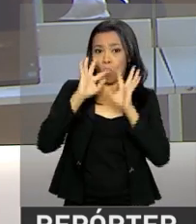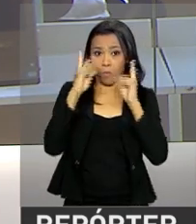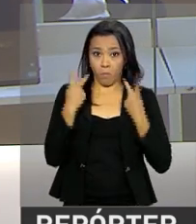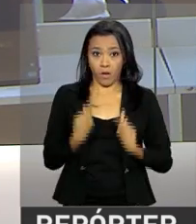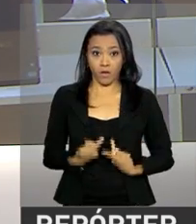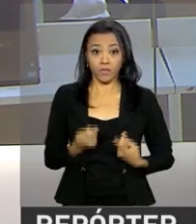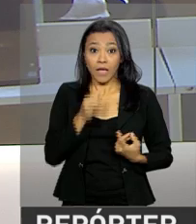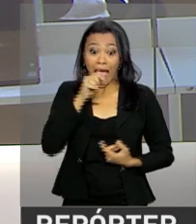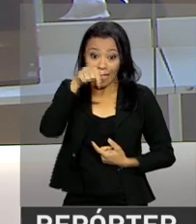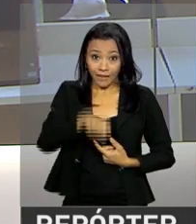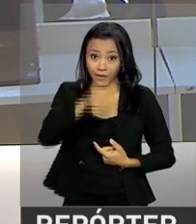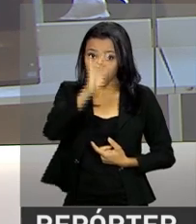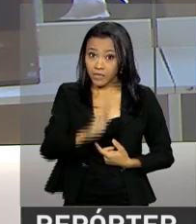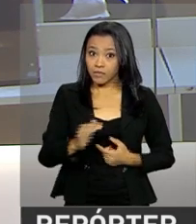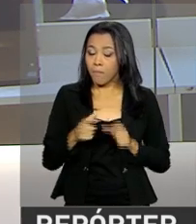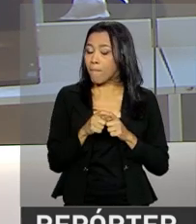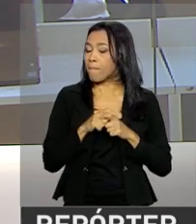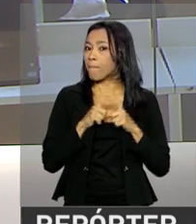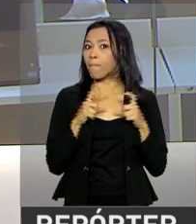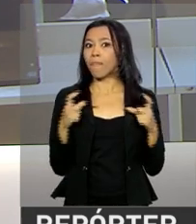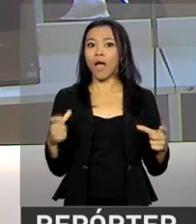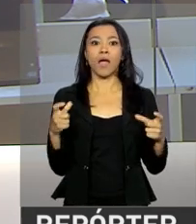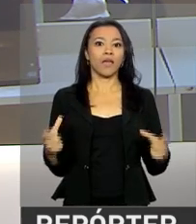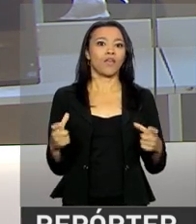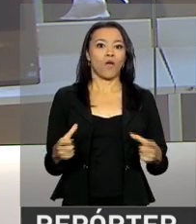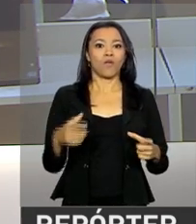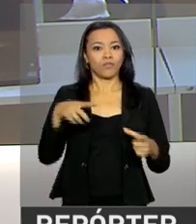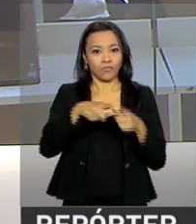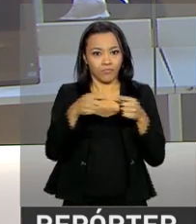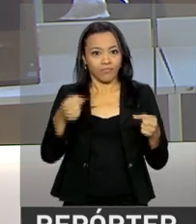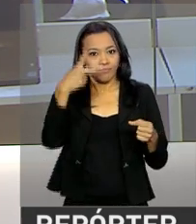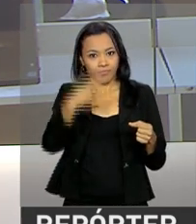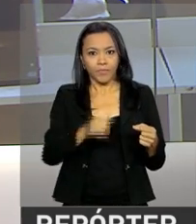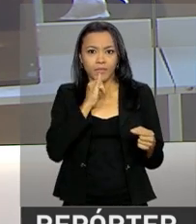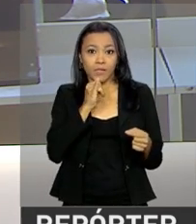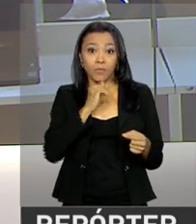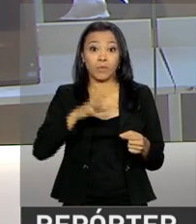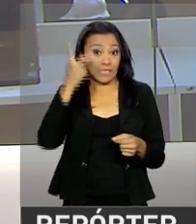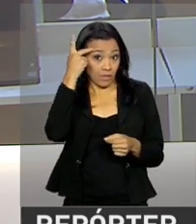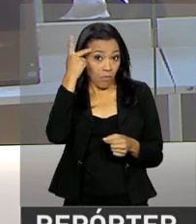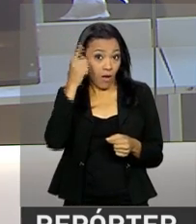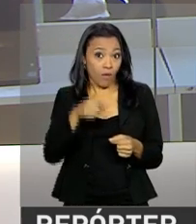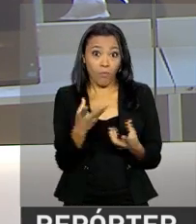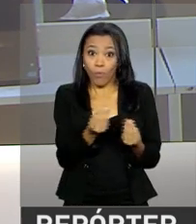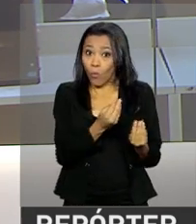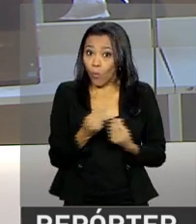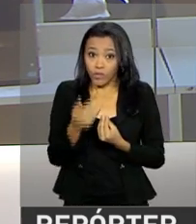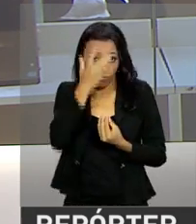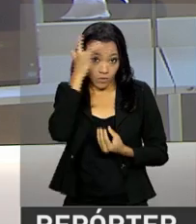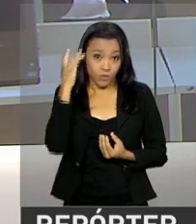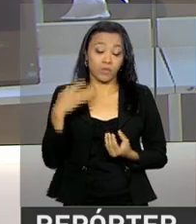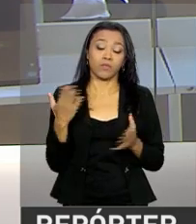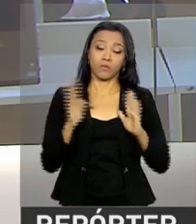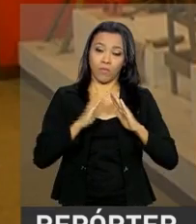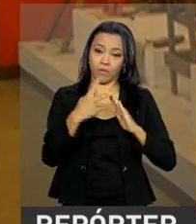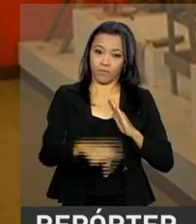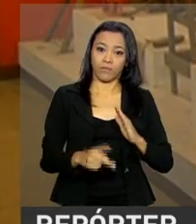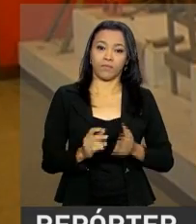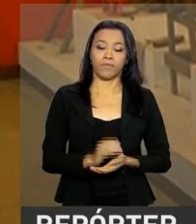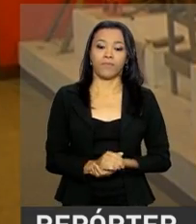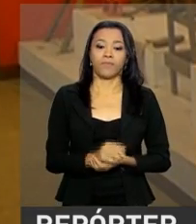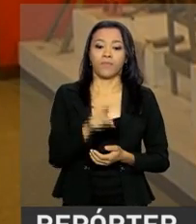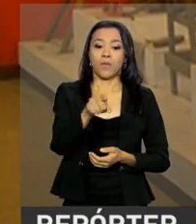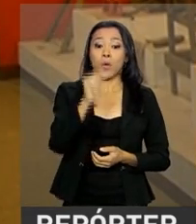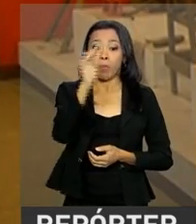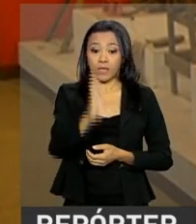Brasil está a maior população de origem nipônica como informa de São Paulo o repórter Leonardo Meira o